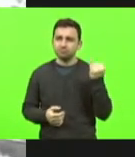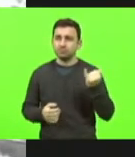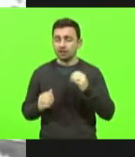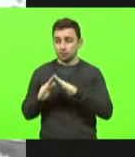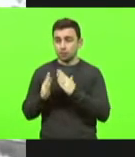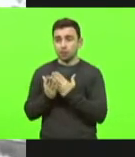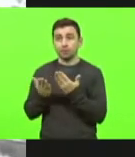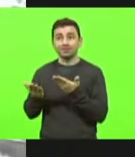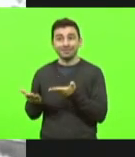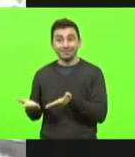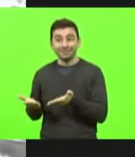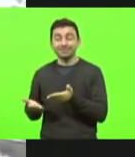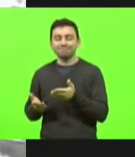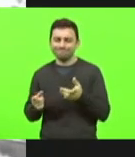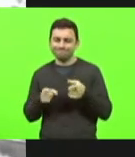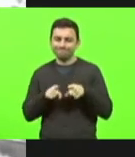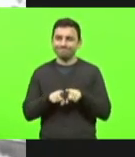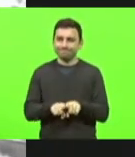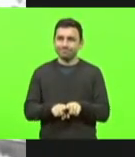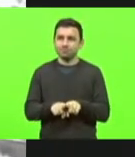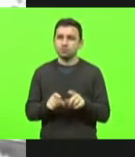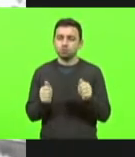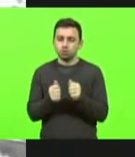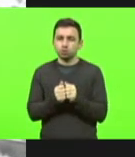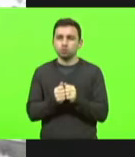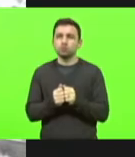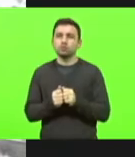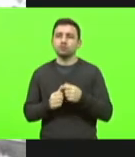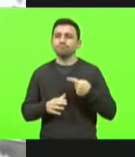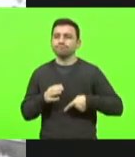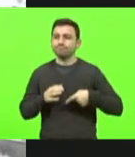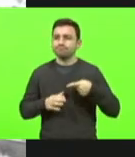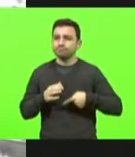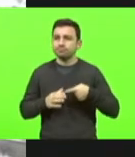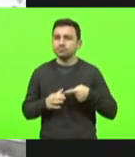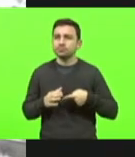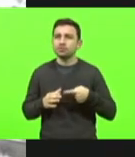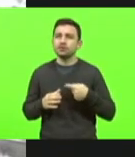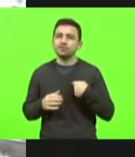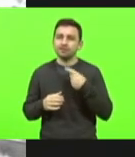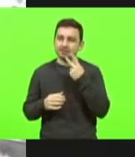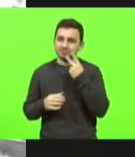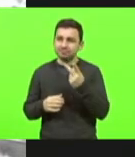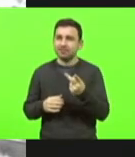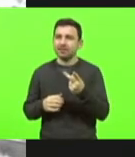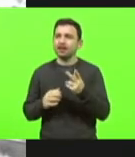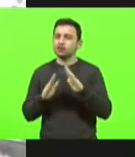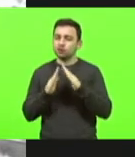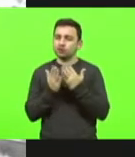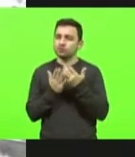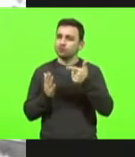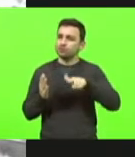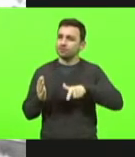também desse evento, junto com a comissão. E só dizer que a escola, mais uma vez, está à disposição para poder fazer